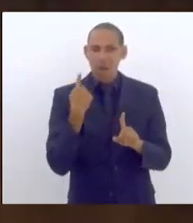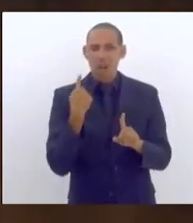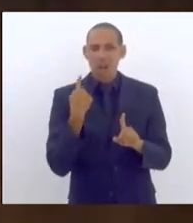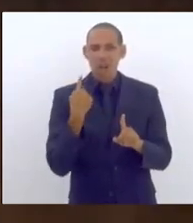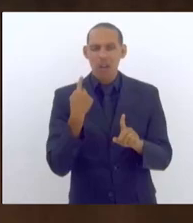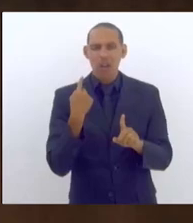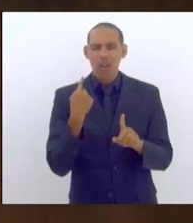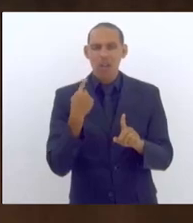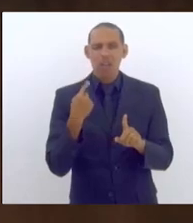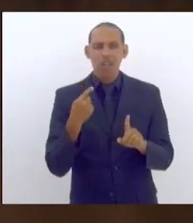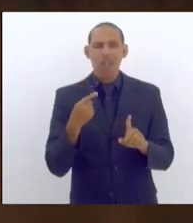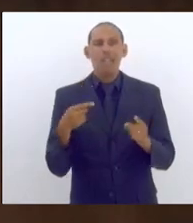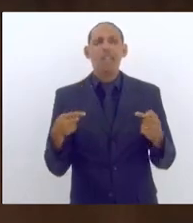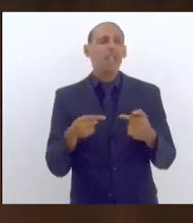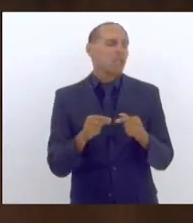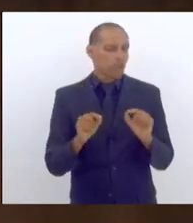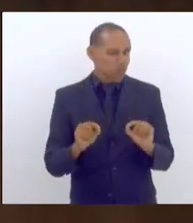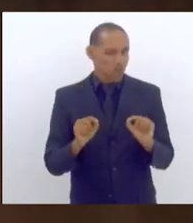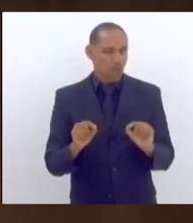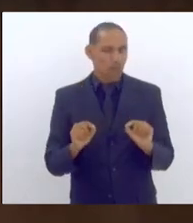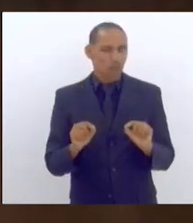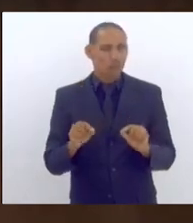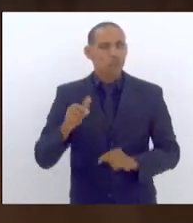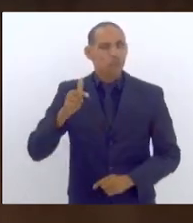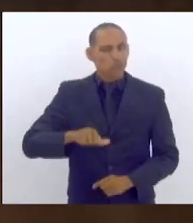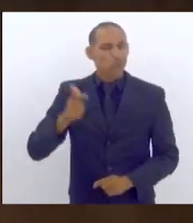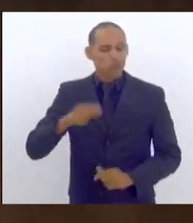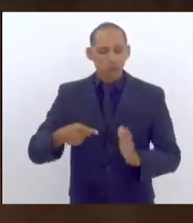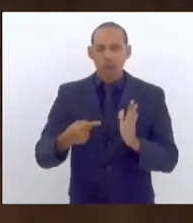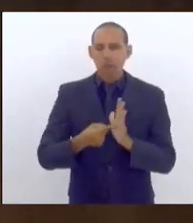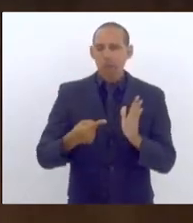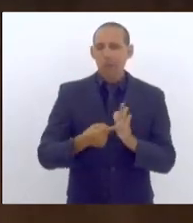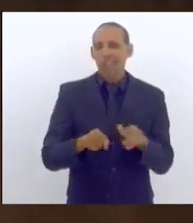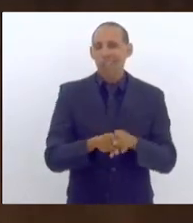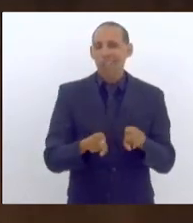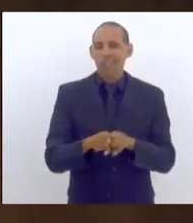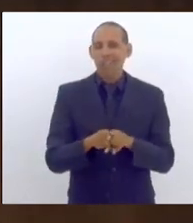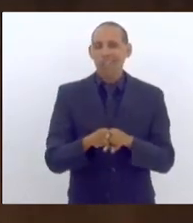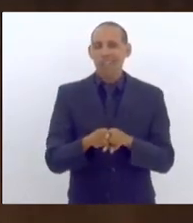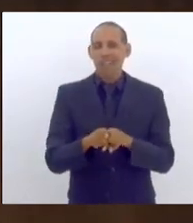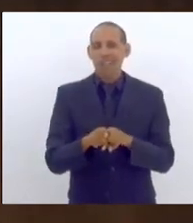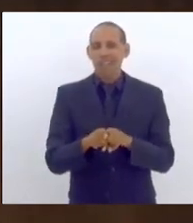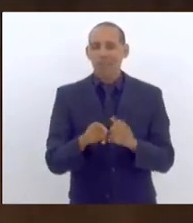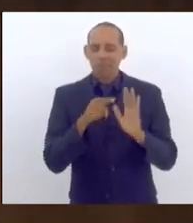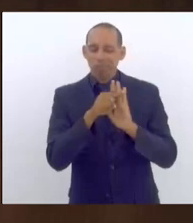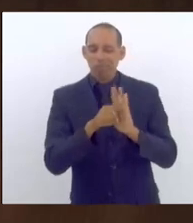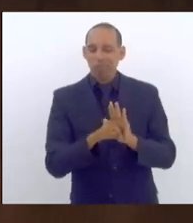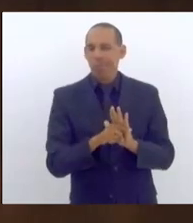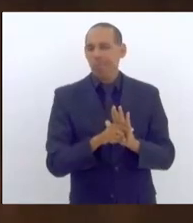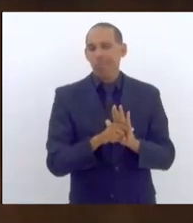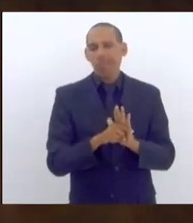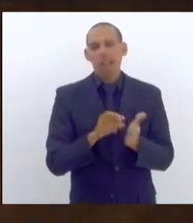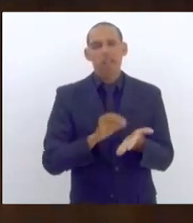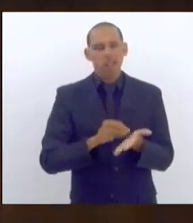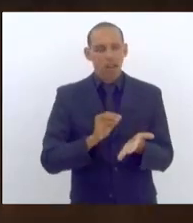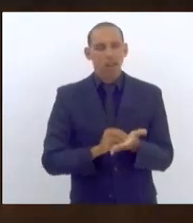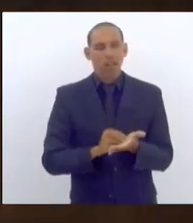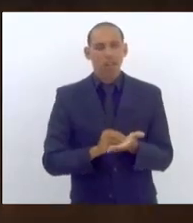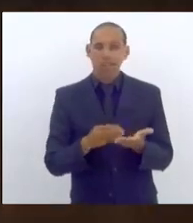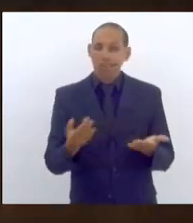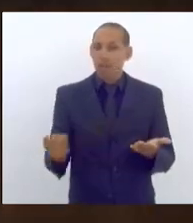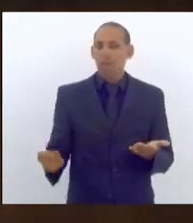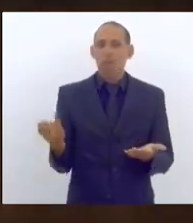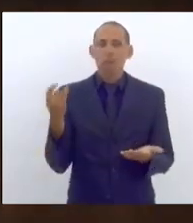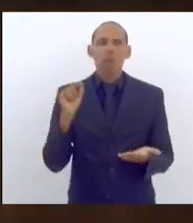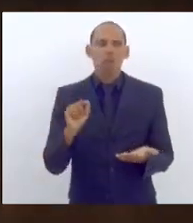feminicídio está ligado à reincidência e a denúncias que não foram corretamente apuradas. Então, é muito importante que, como